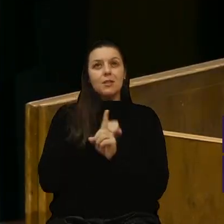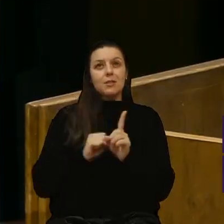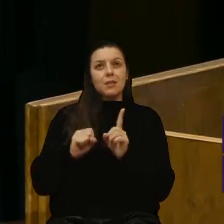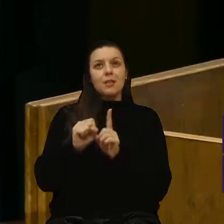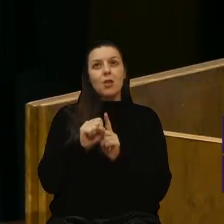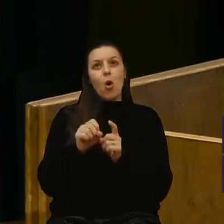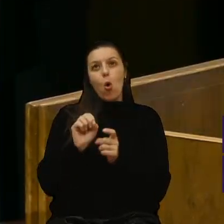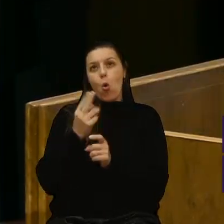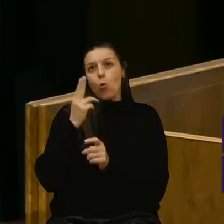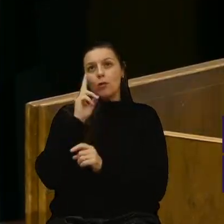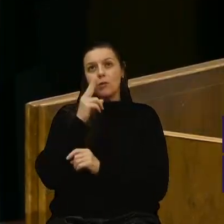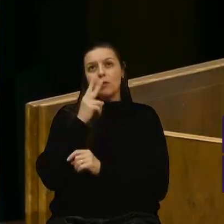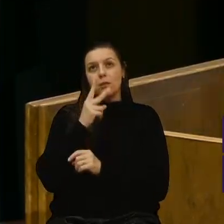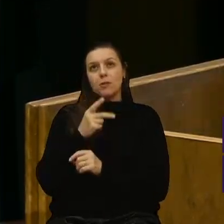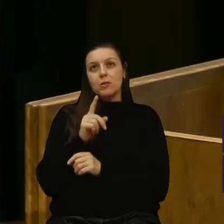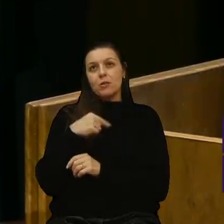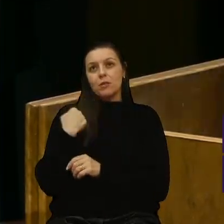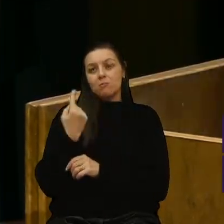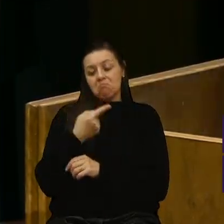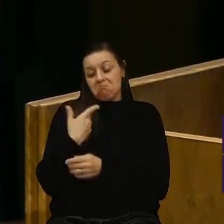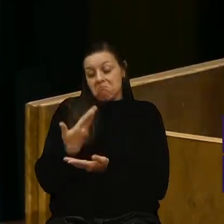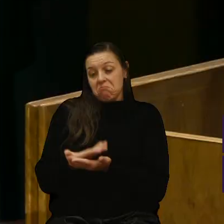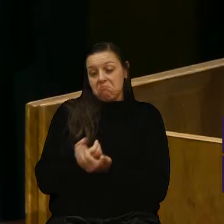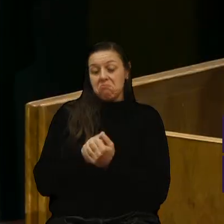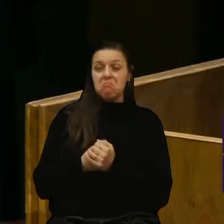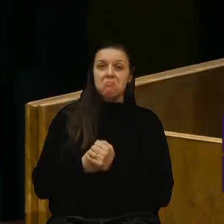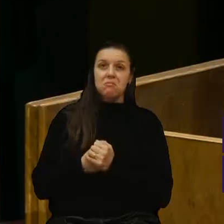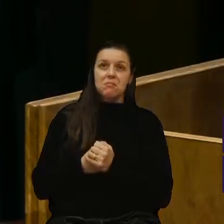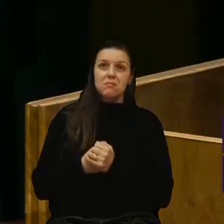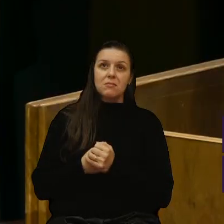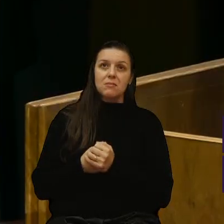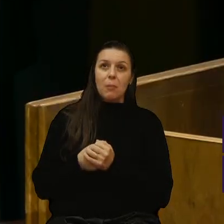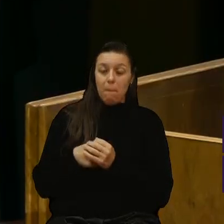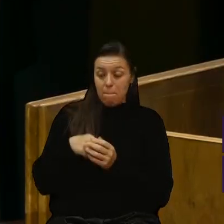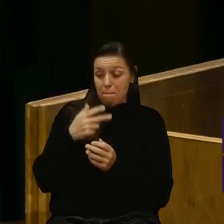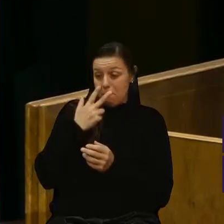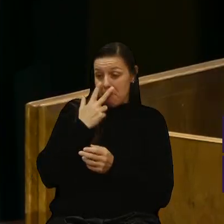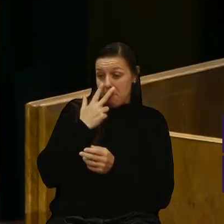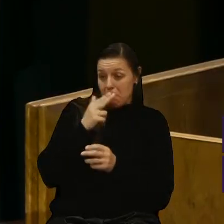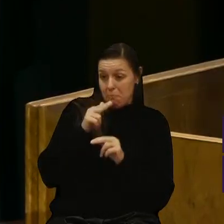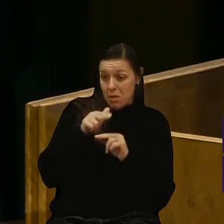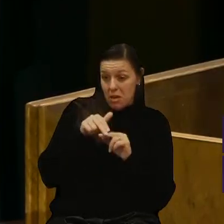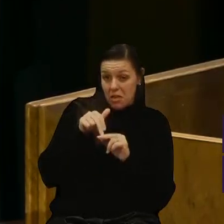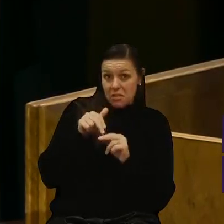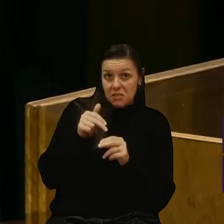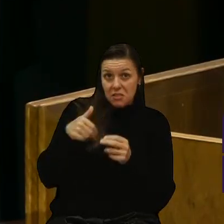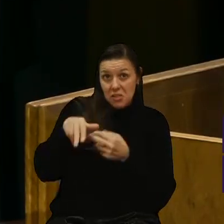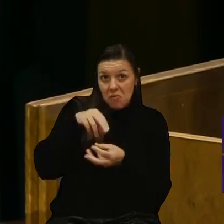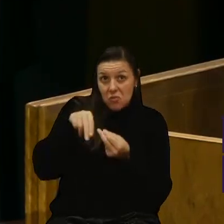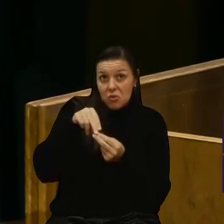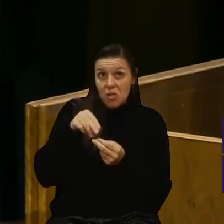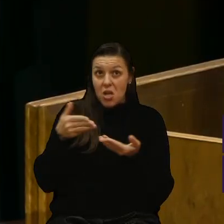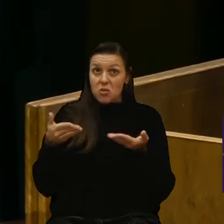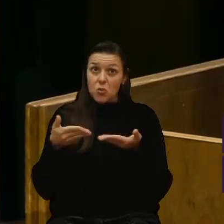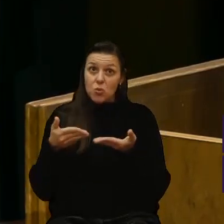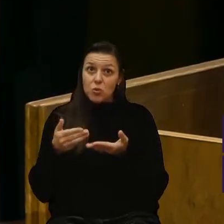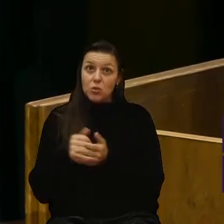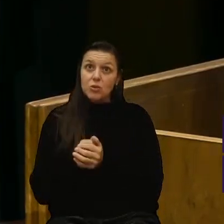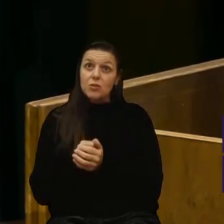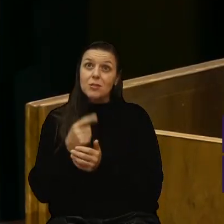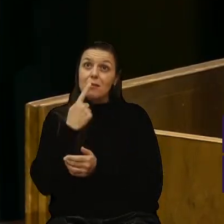ou como historiador, no nosso caso. Parece revolucionário isso hoje, vereador Cláudio Libardi e vereadora